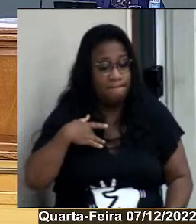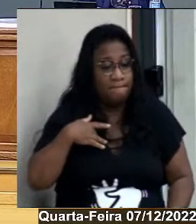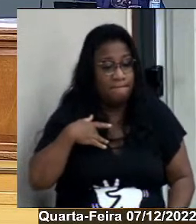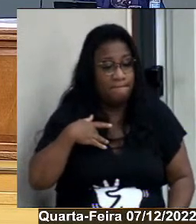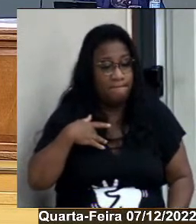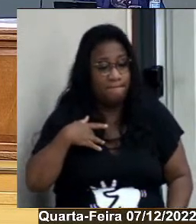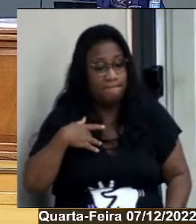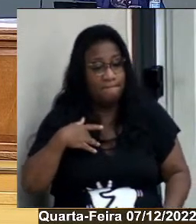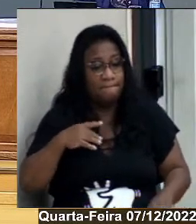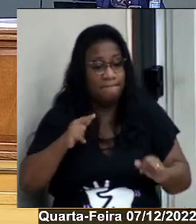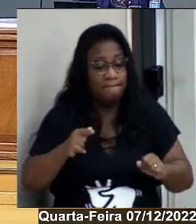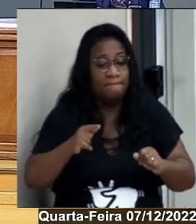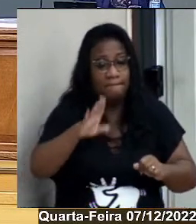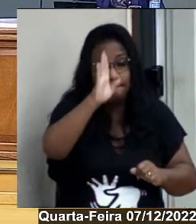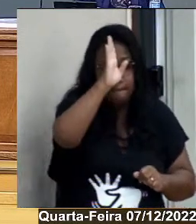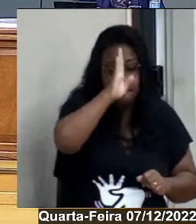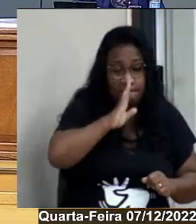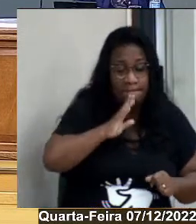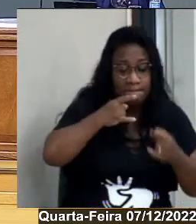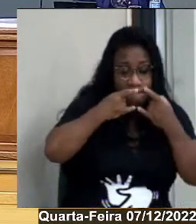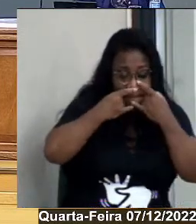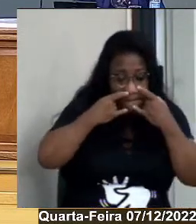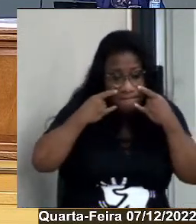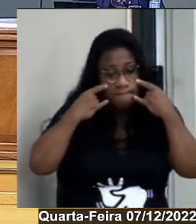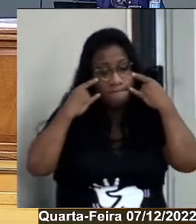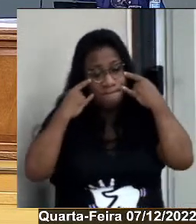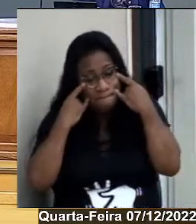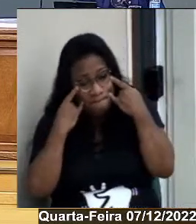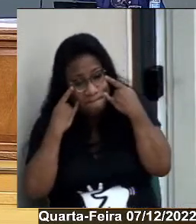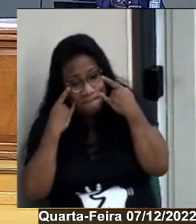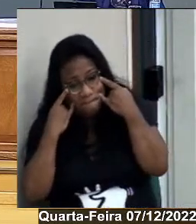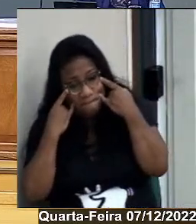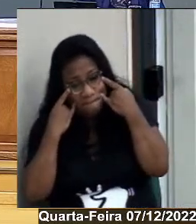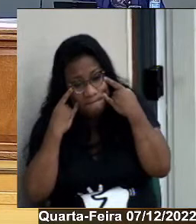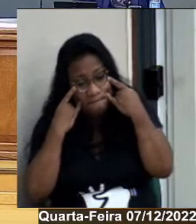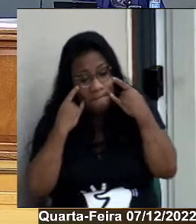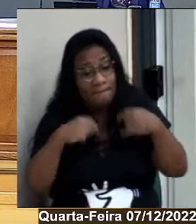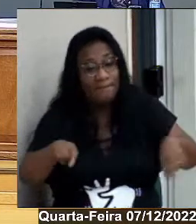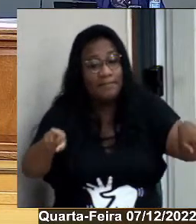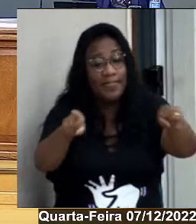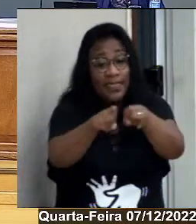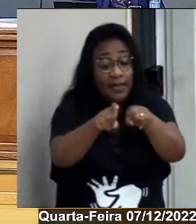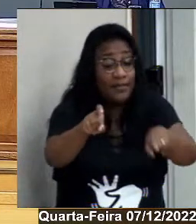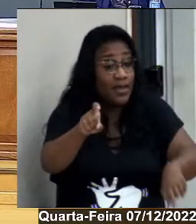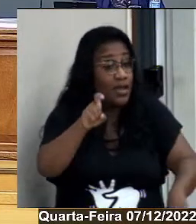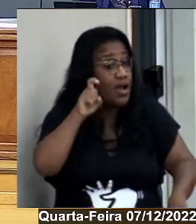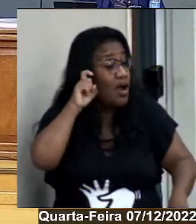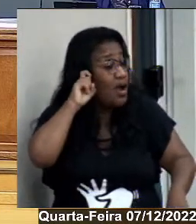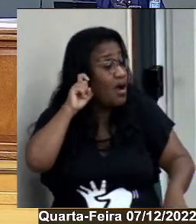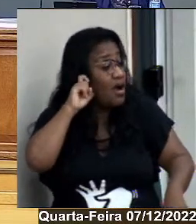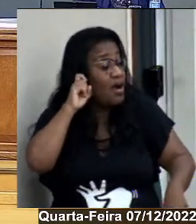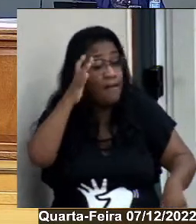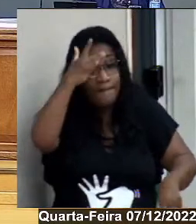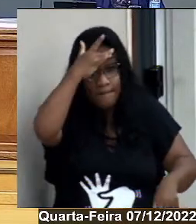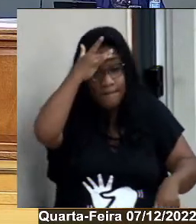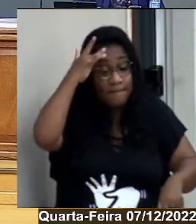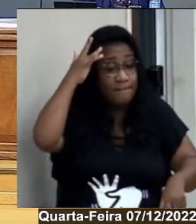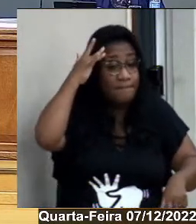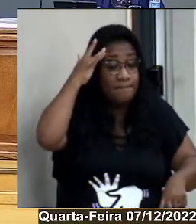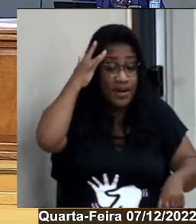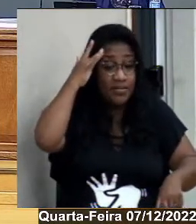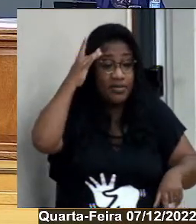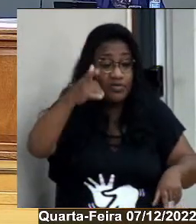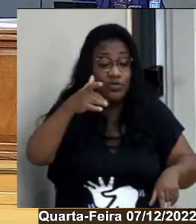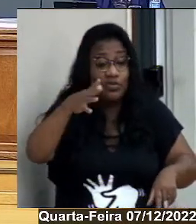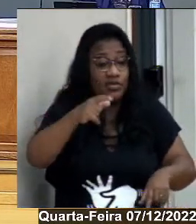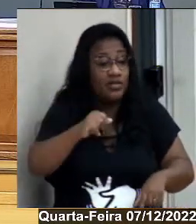para o fornecimento de manutenção gratuita de aparelhos auditivos para pessoas de baixa renda,